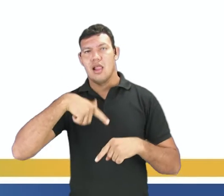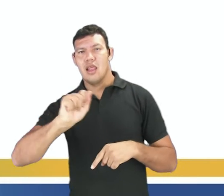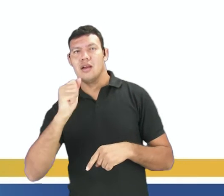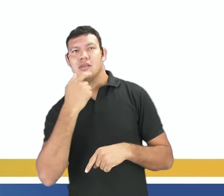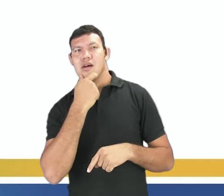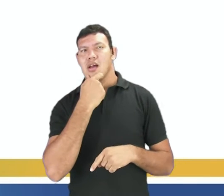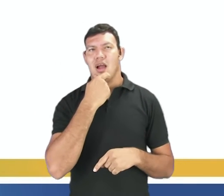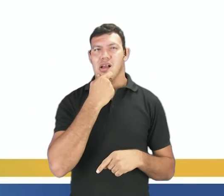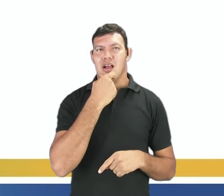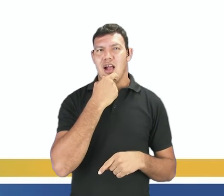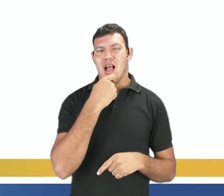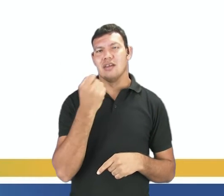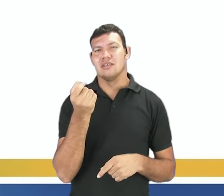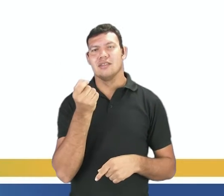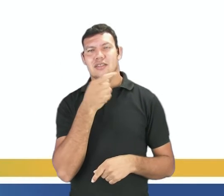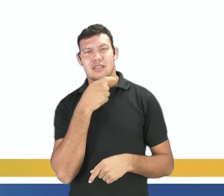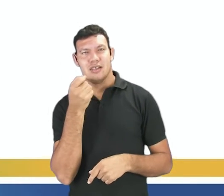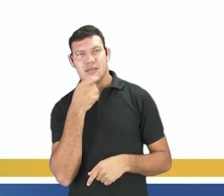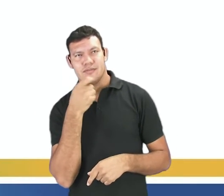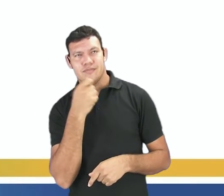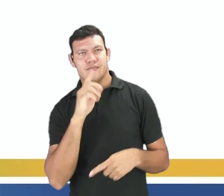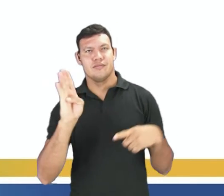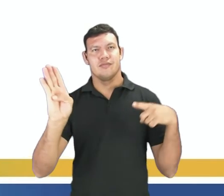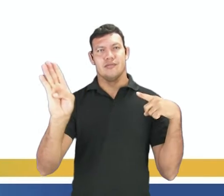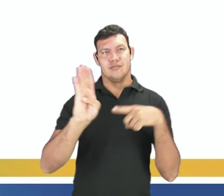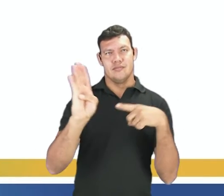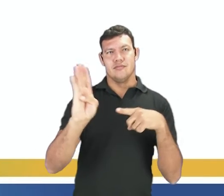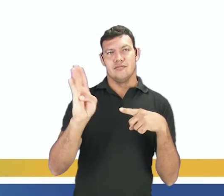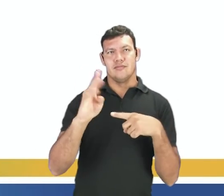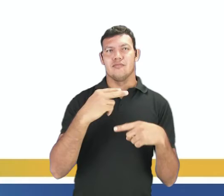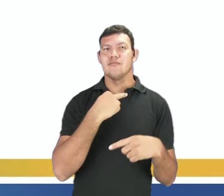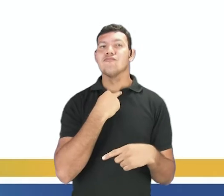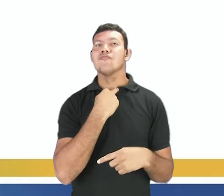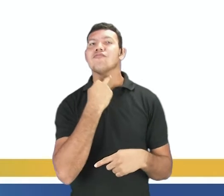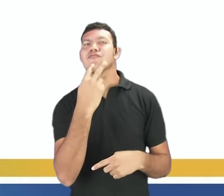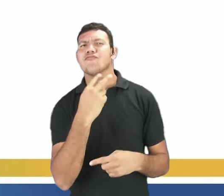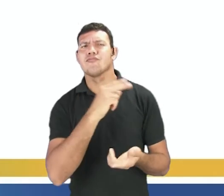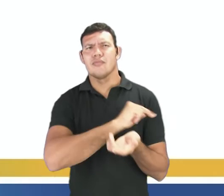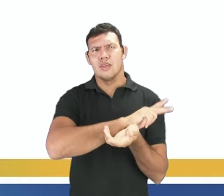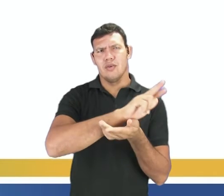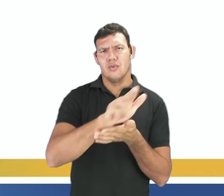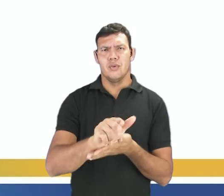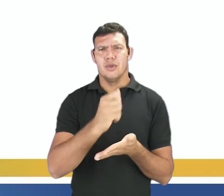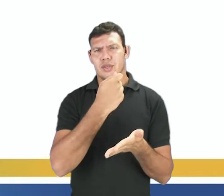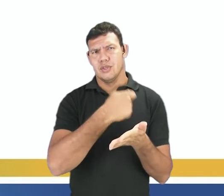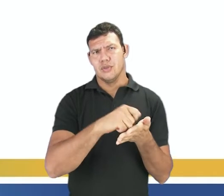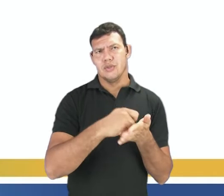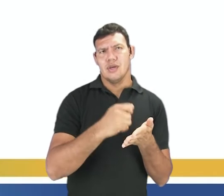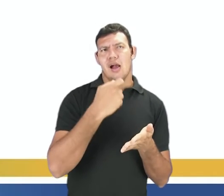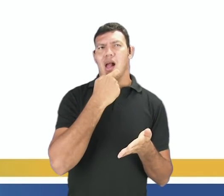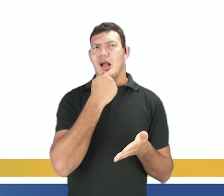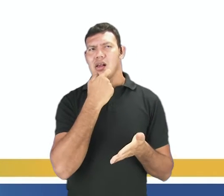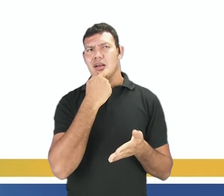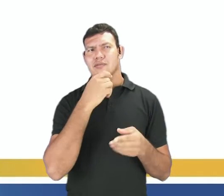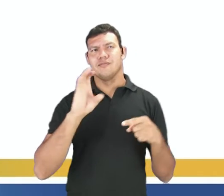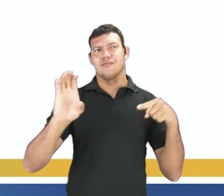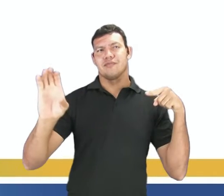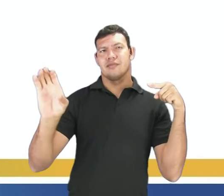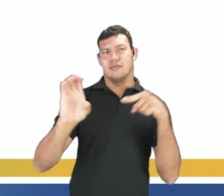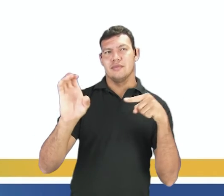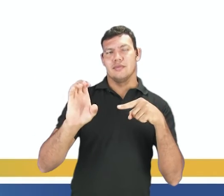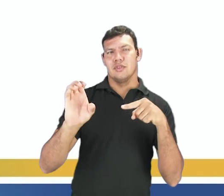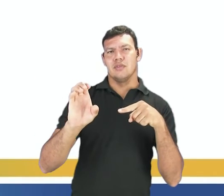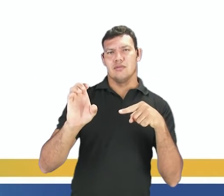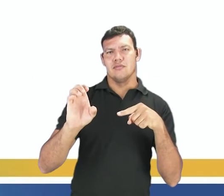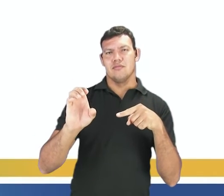recorre às vozes de vários escritores ingleses, adverte sobre o uso distorcido da língua inglesa, demonstra consciência de sua